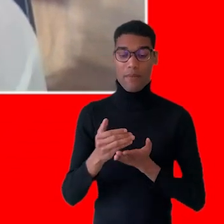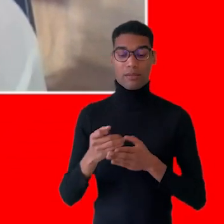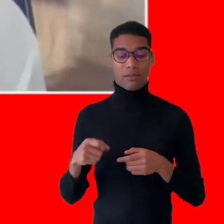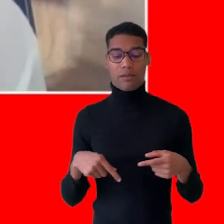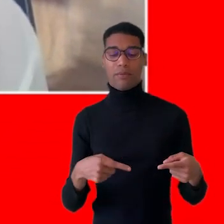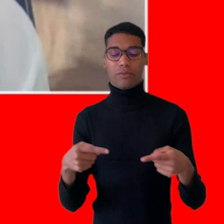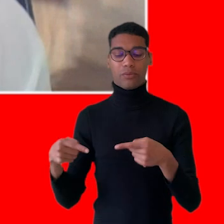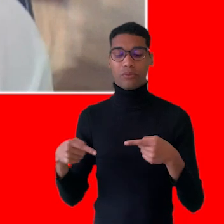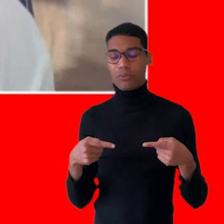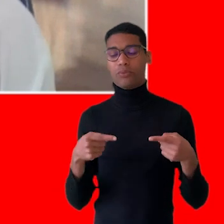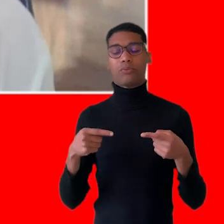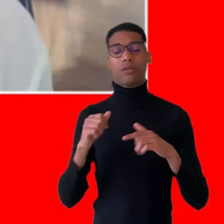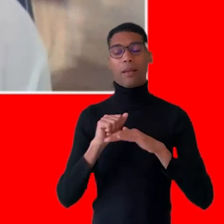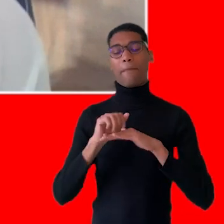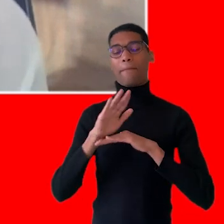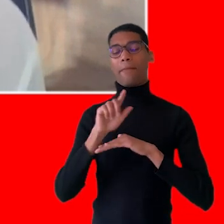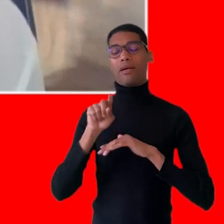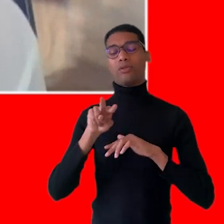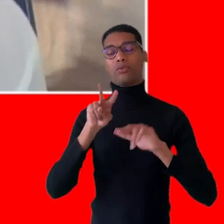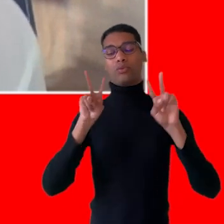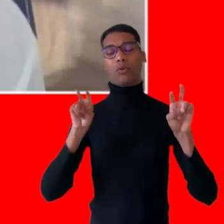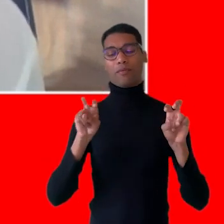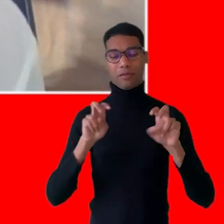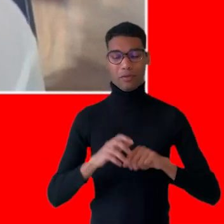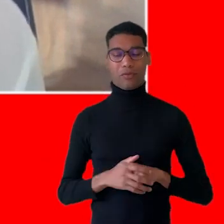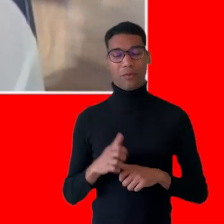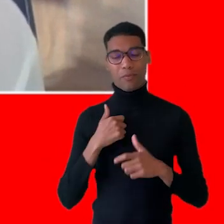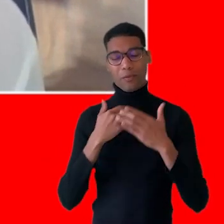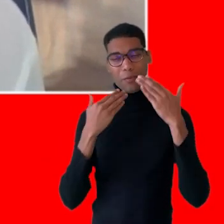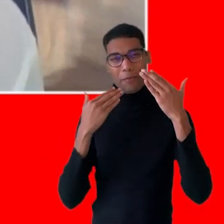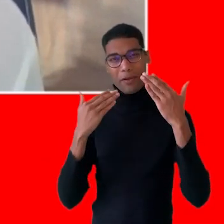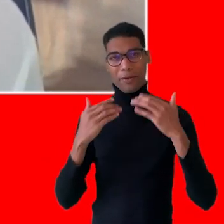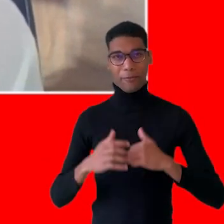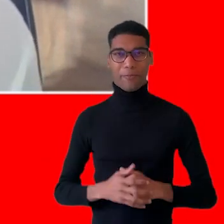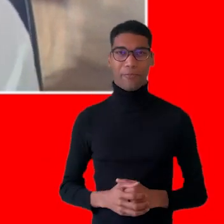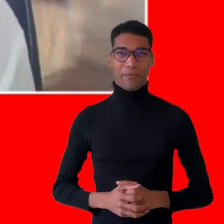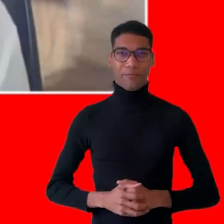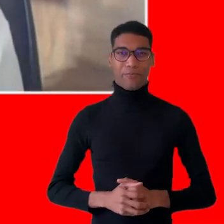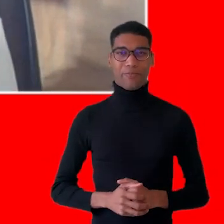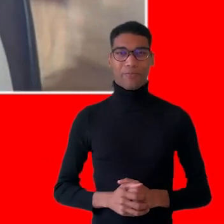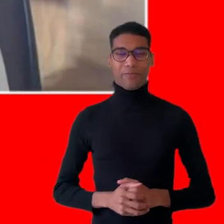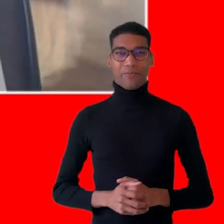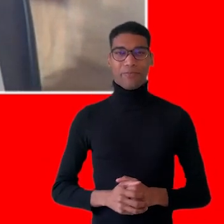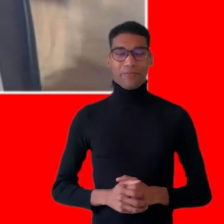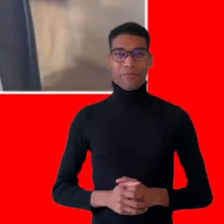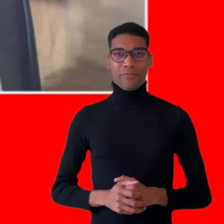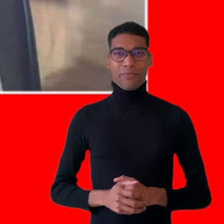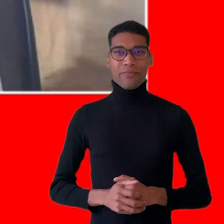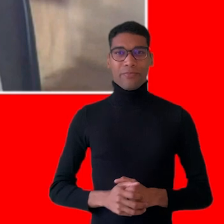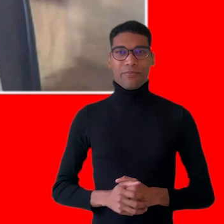começa a discutir um pouco mais sobre esses assuntos. Muito obrigada.